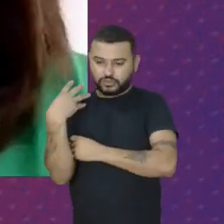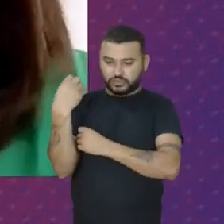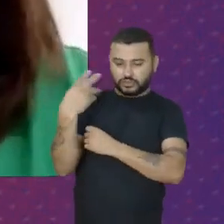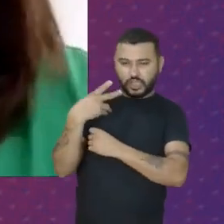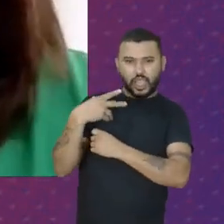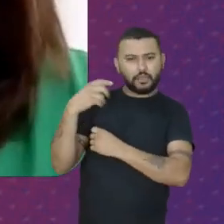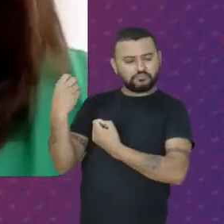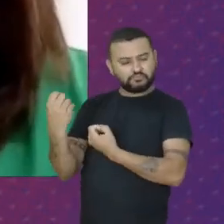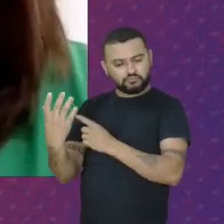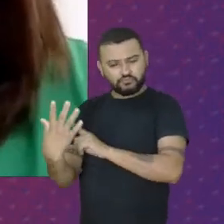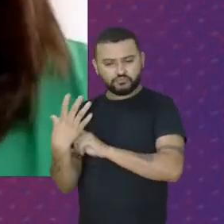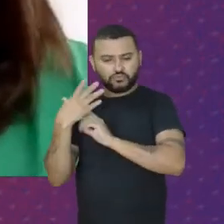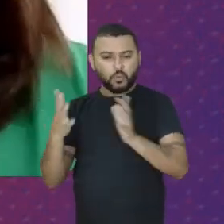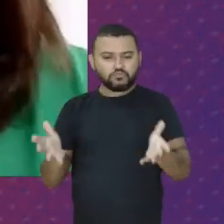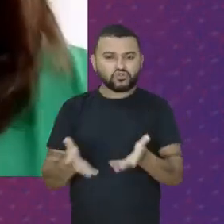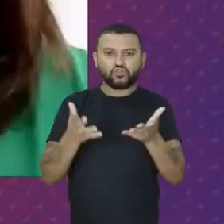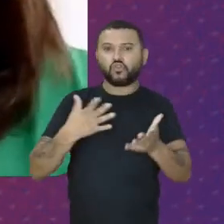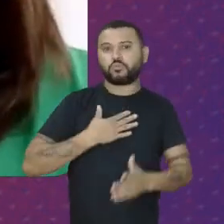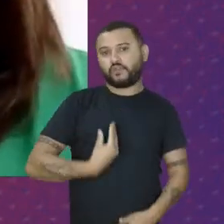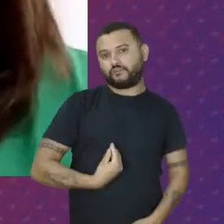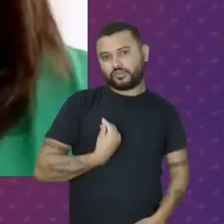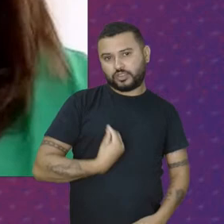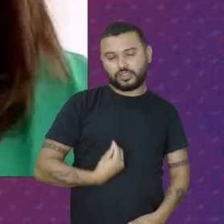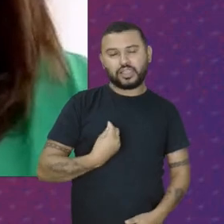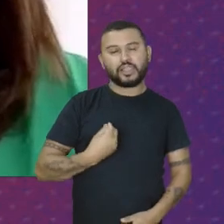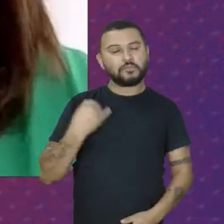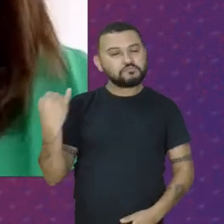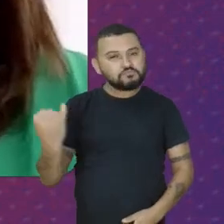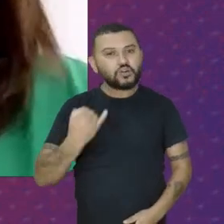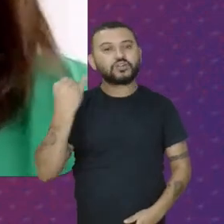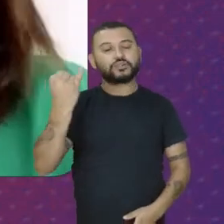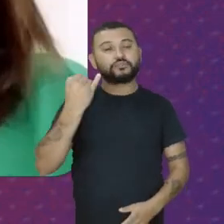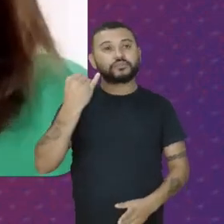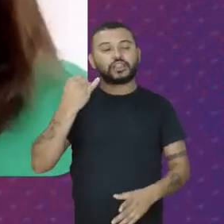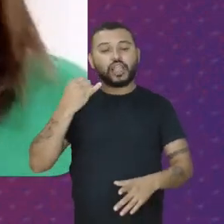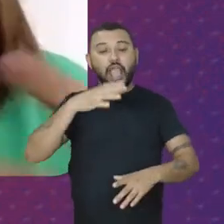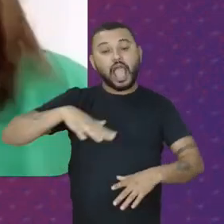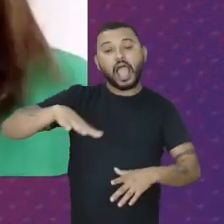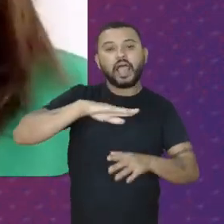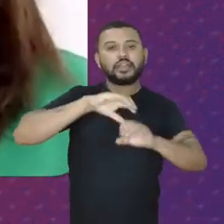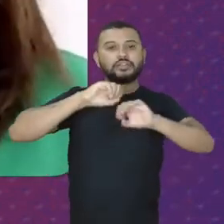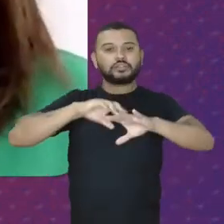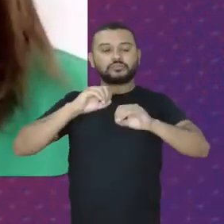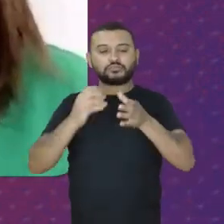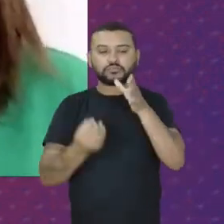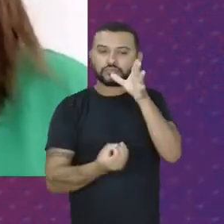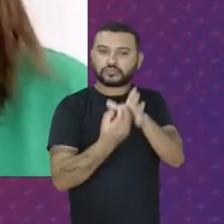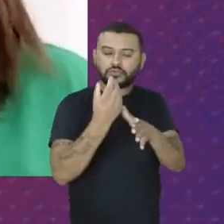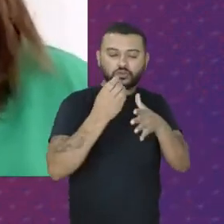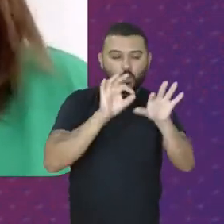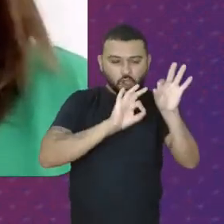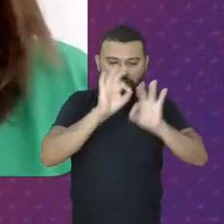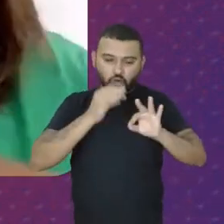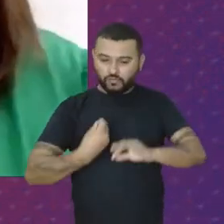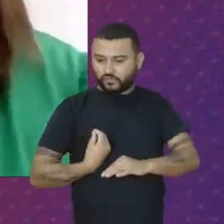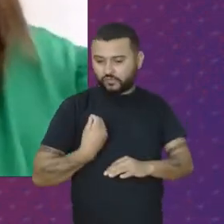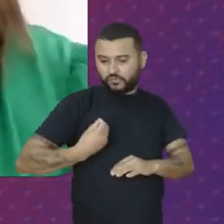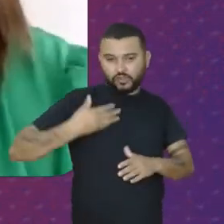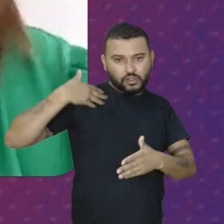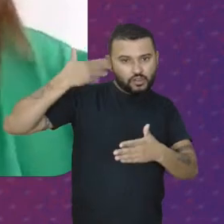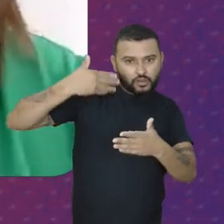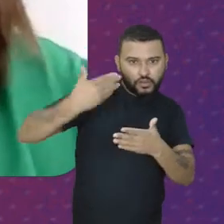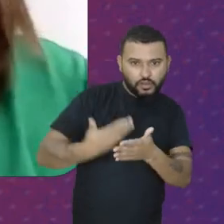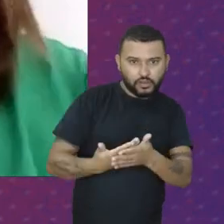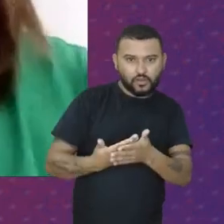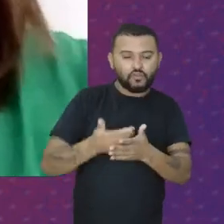foi fundamental. Eu costumo dizer que a educação me constituiu como pessoa. Ela me deu régua